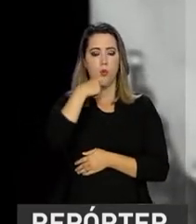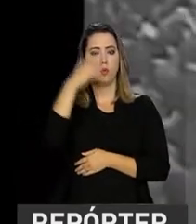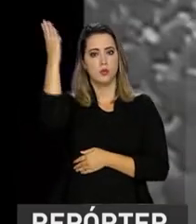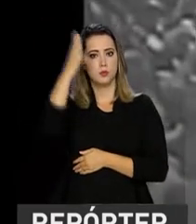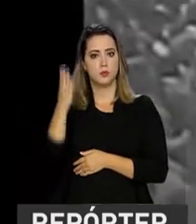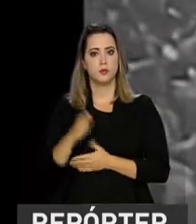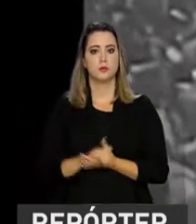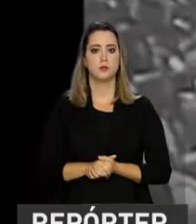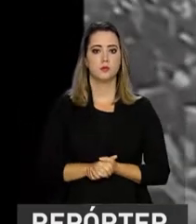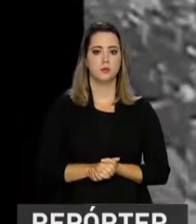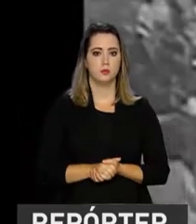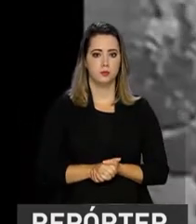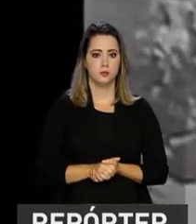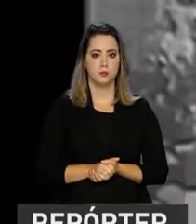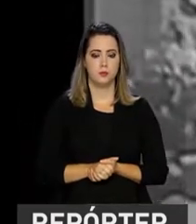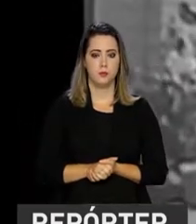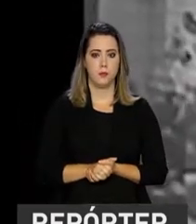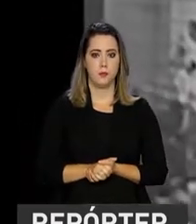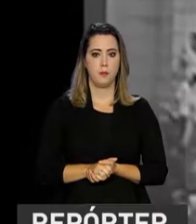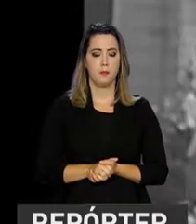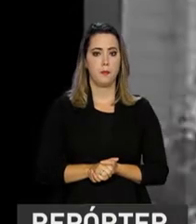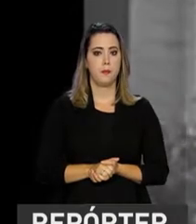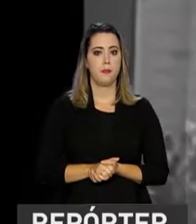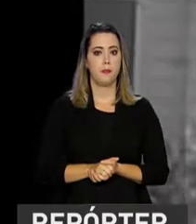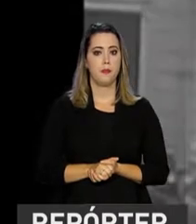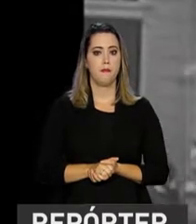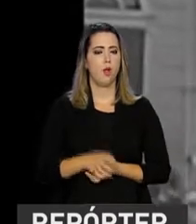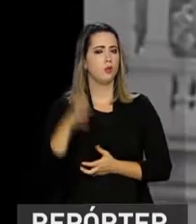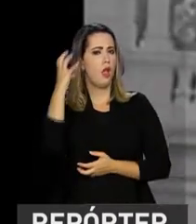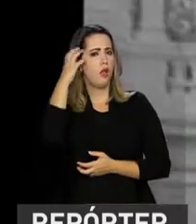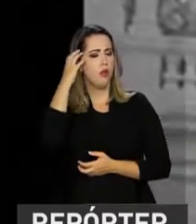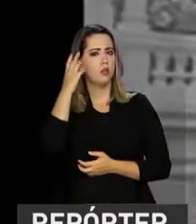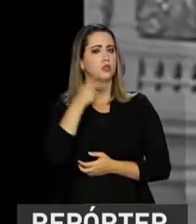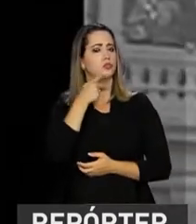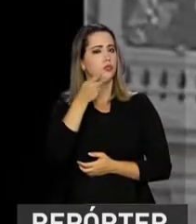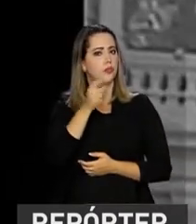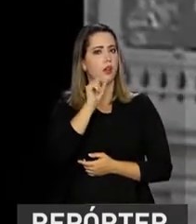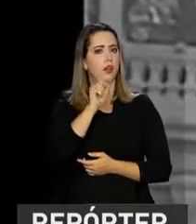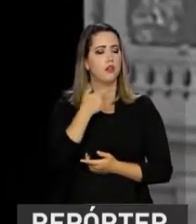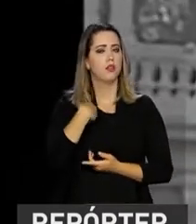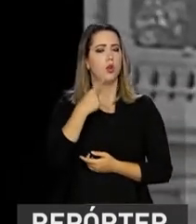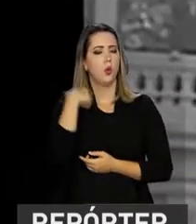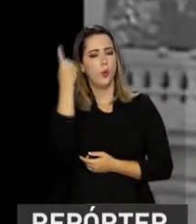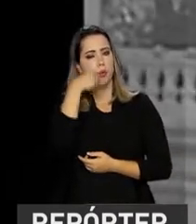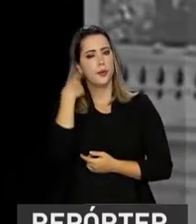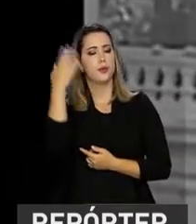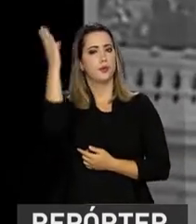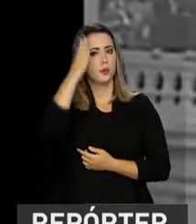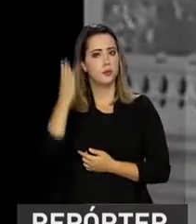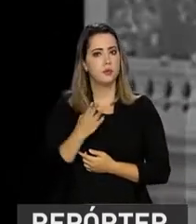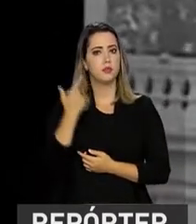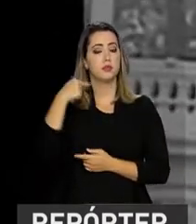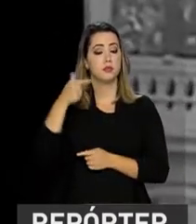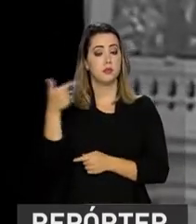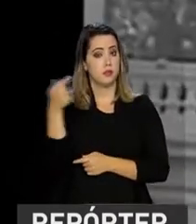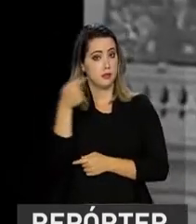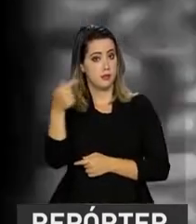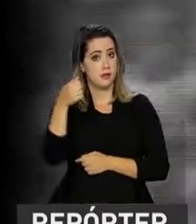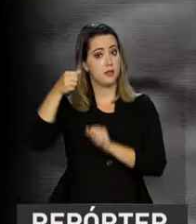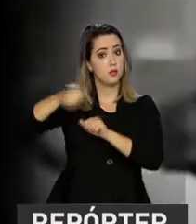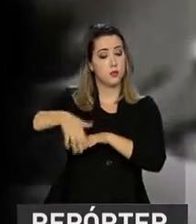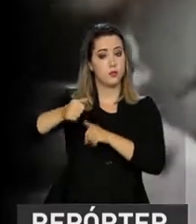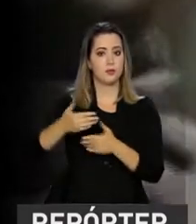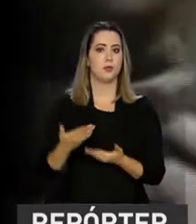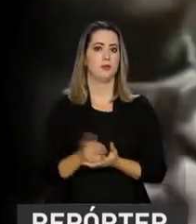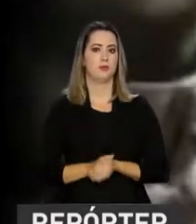Brasil. O Departamento de Imprensa e Propaganda vai transmitir a Hora do Brasil neste dia 7 de setembro.